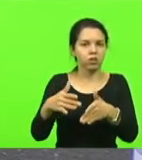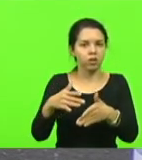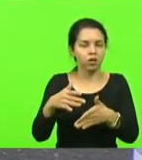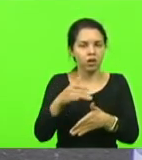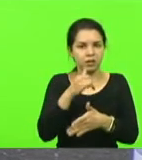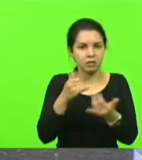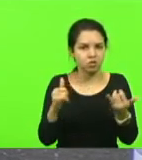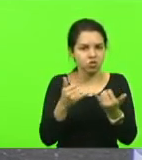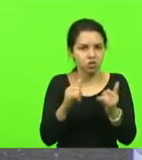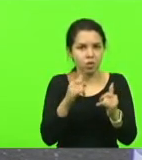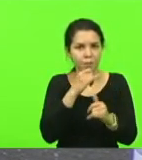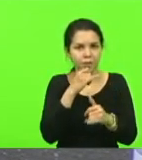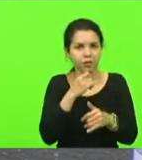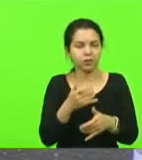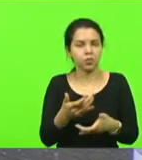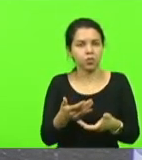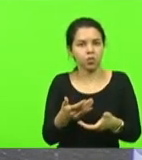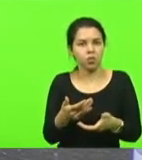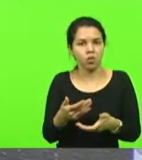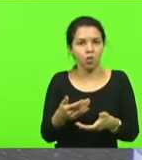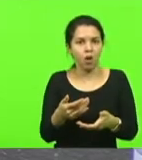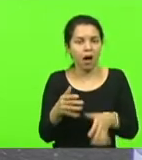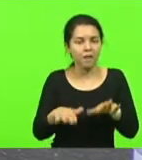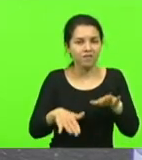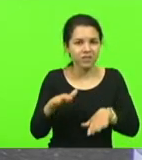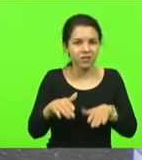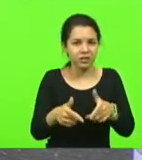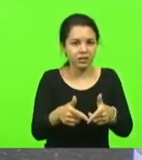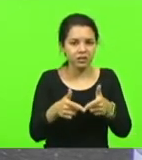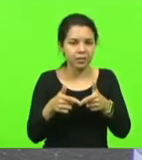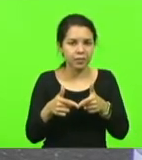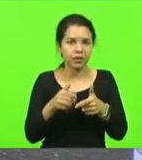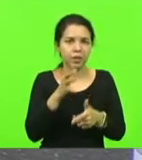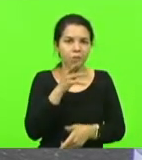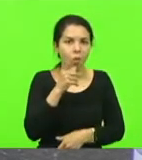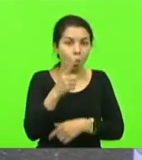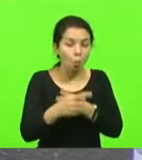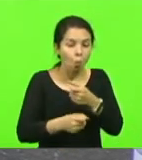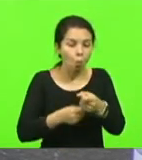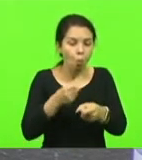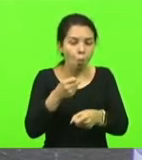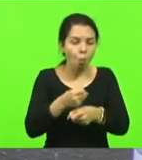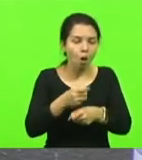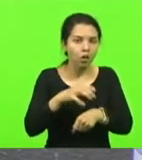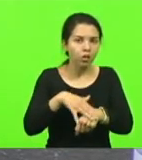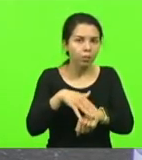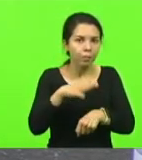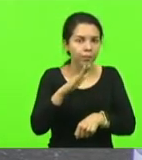de licenciamento acaba demorando mais de um ano, chegando a até